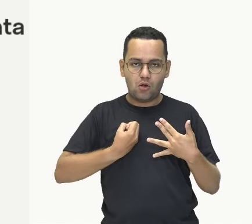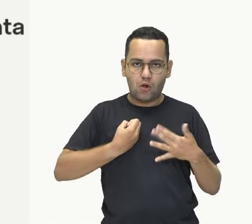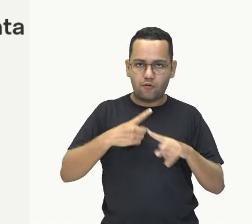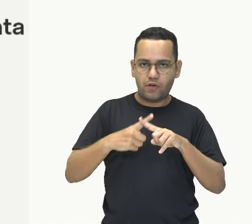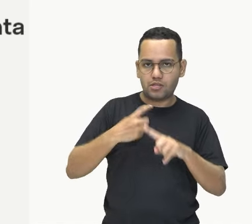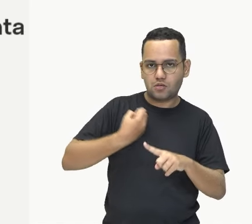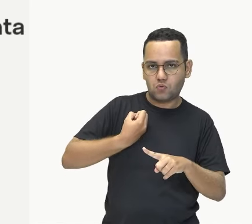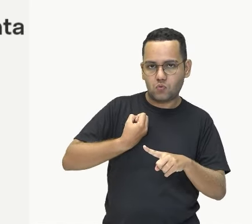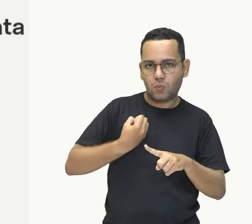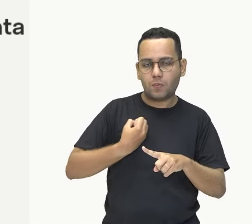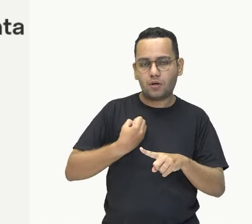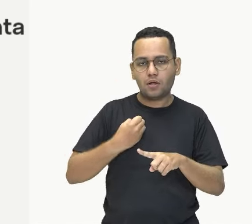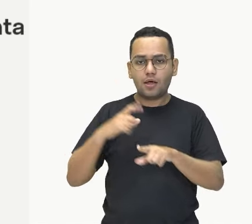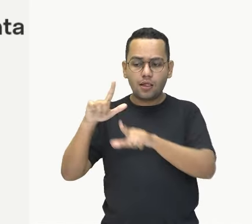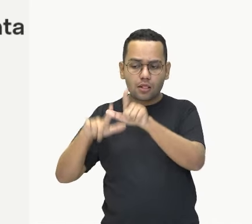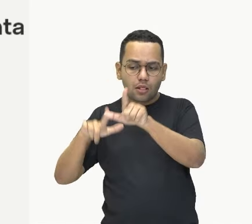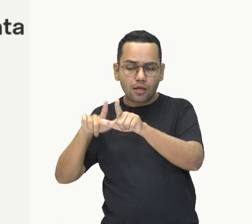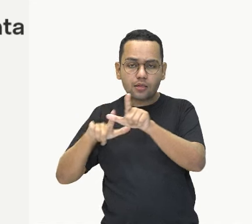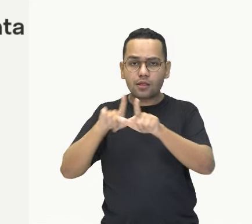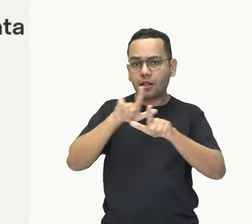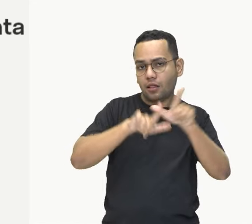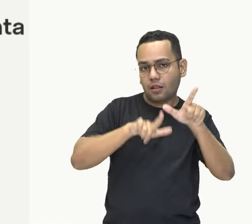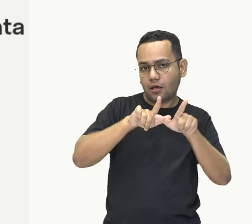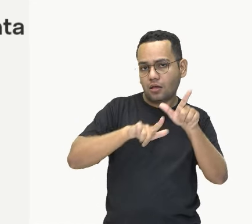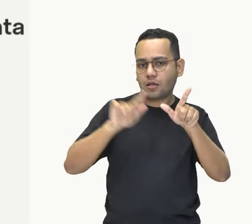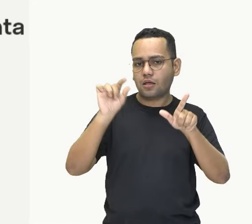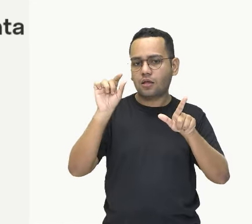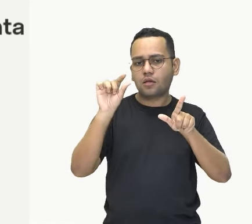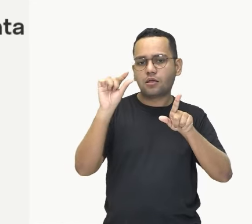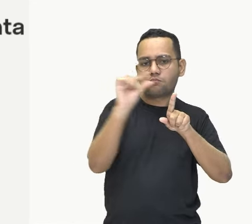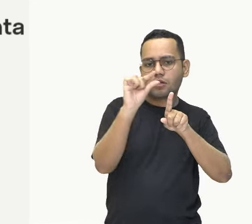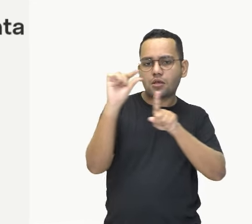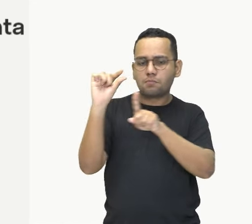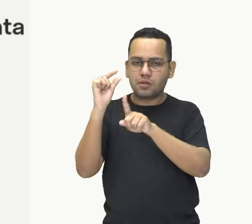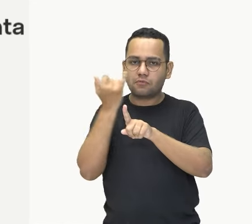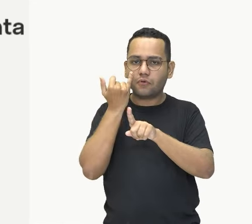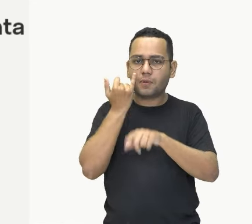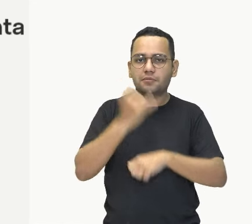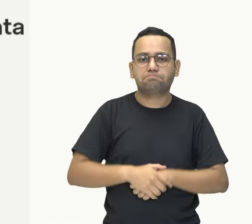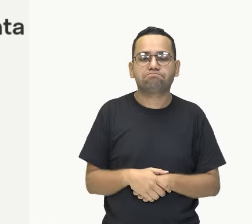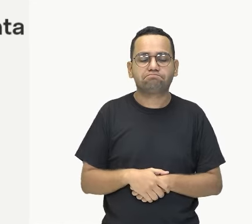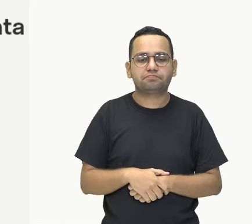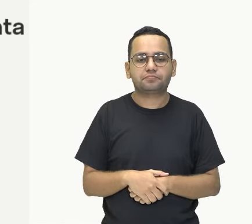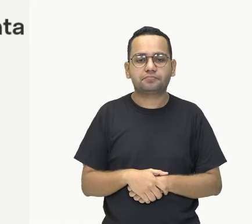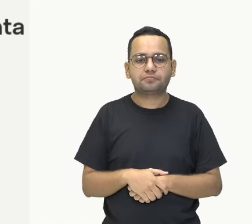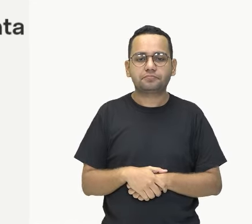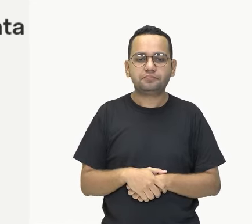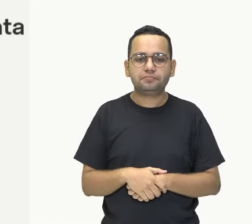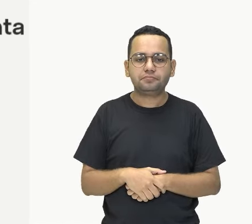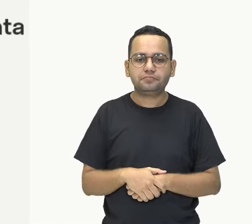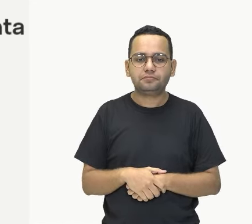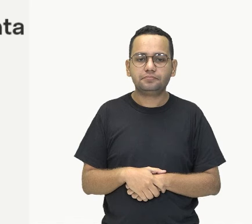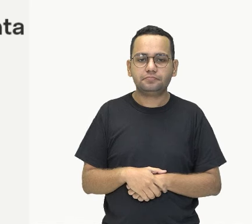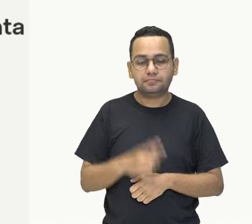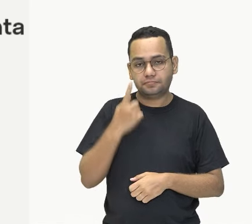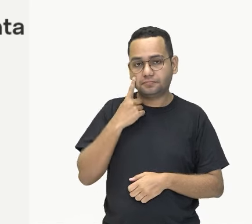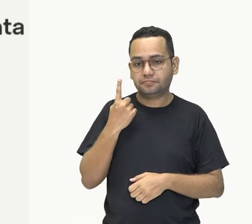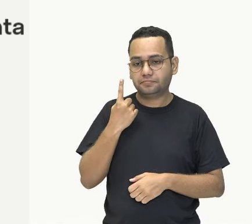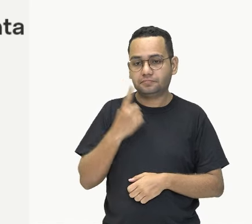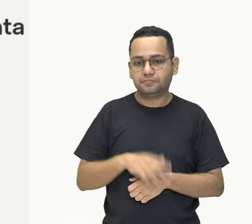parte literal por parte literal. Os coeficientes, ó, é 7 e 3,